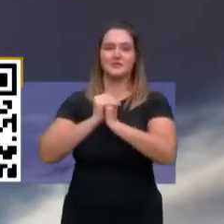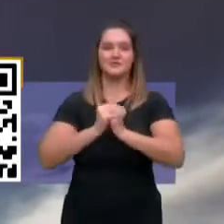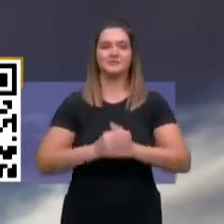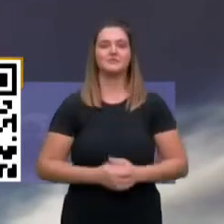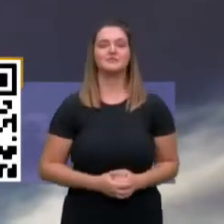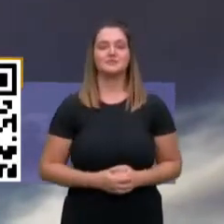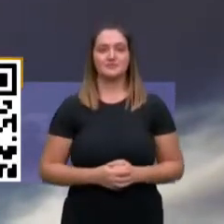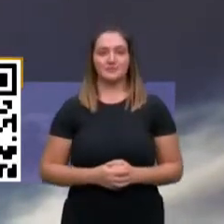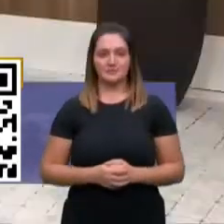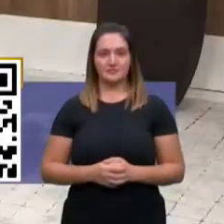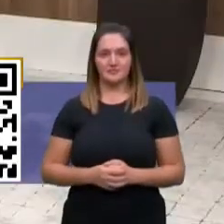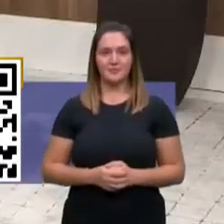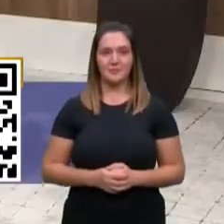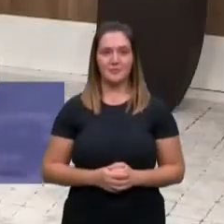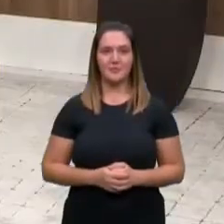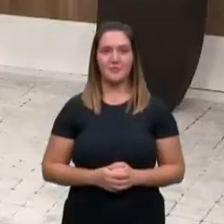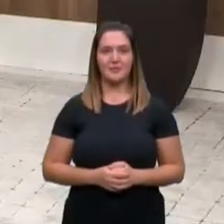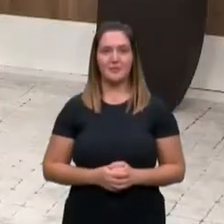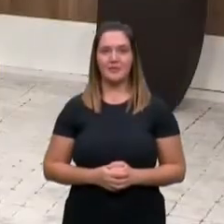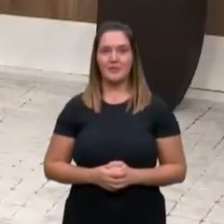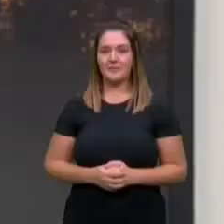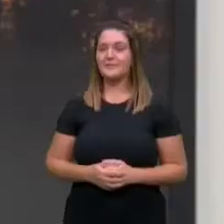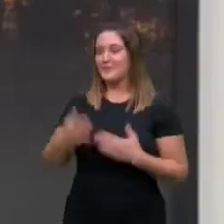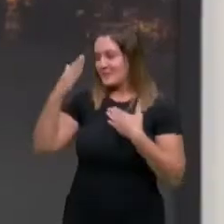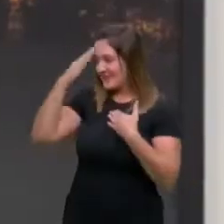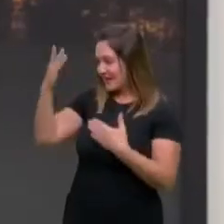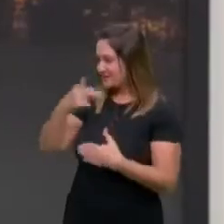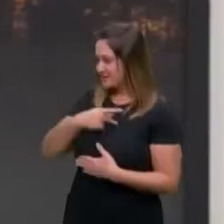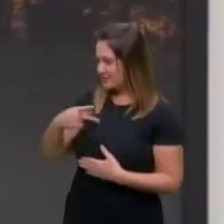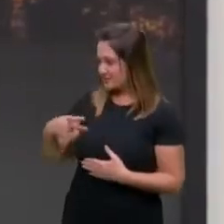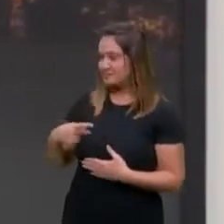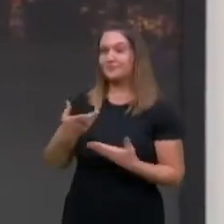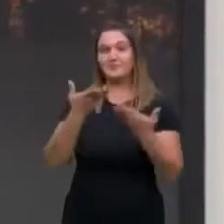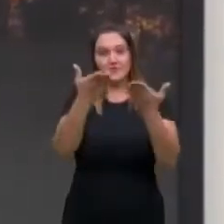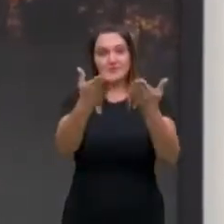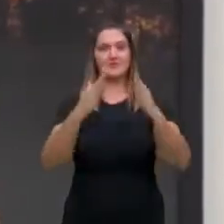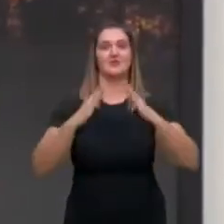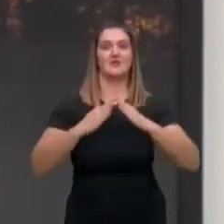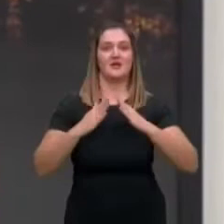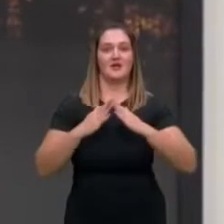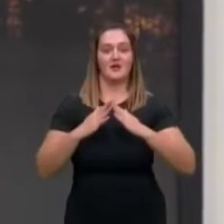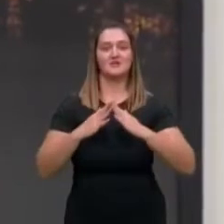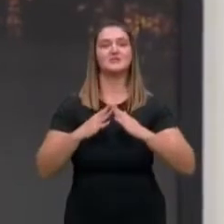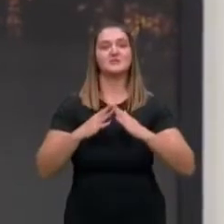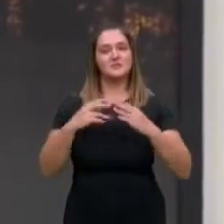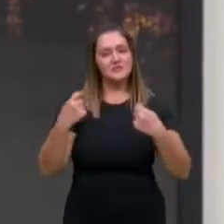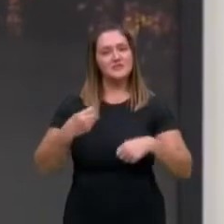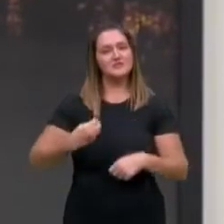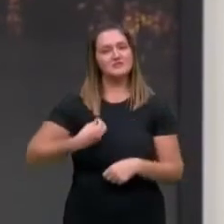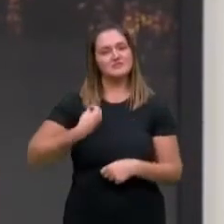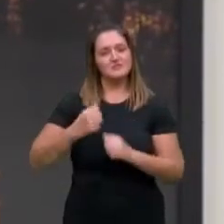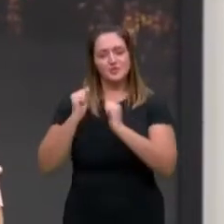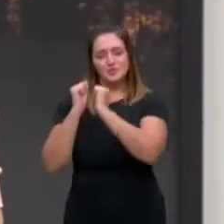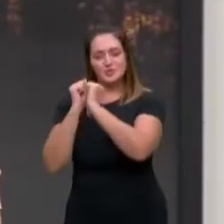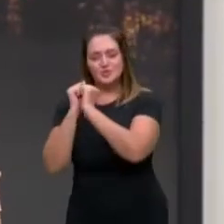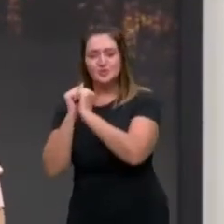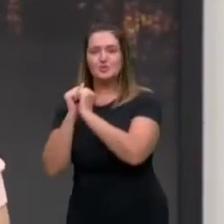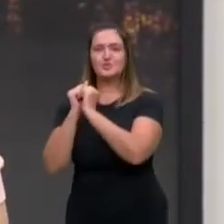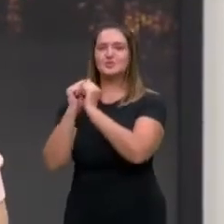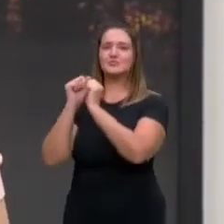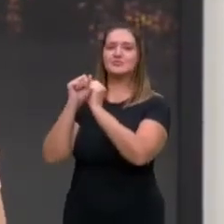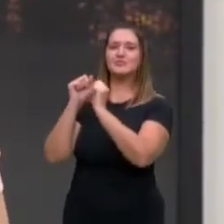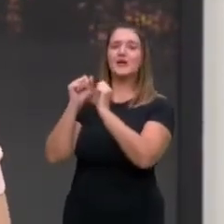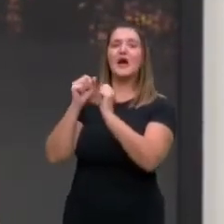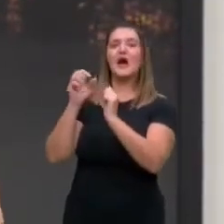Amém. Amém. Obrigada, pastor. E você aí de casa, aproveita para estar na presença do Senhor, para saber dEle,